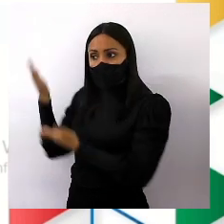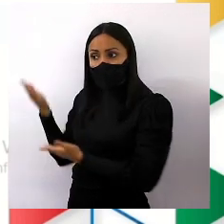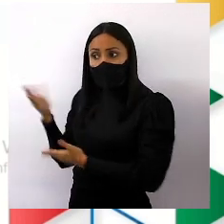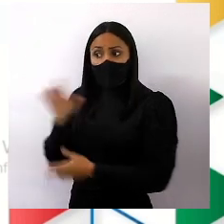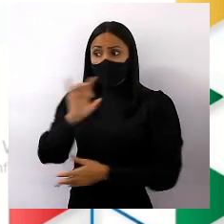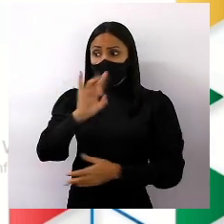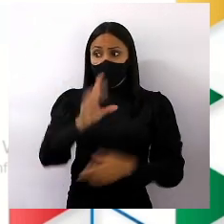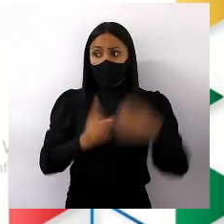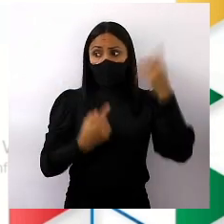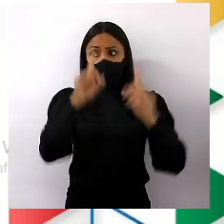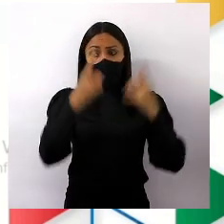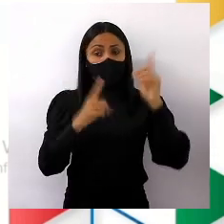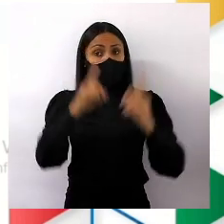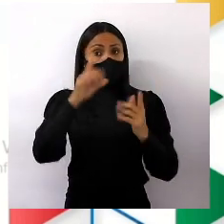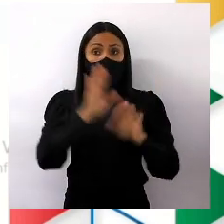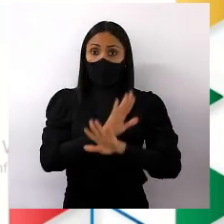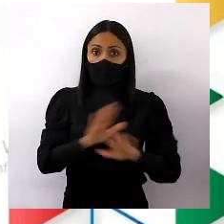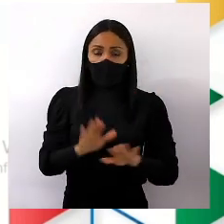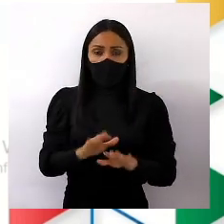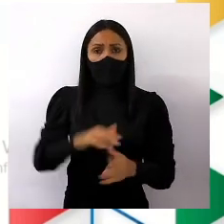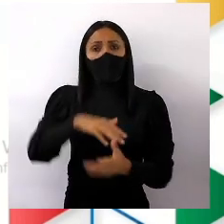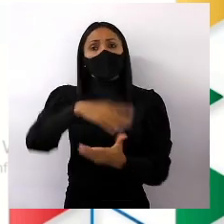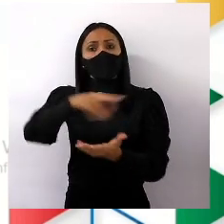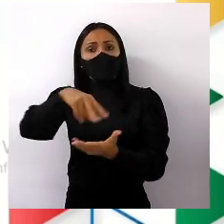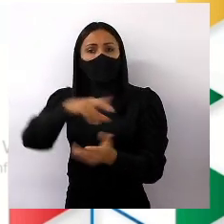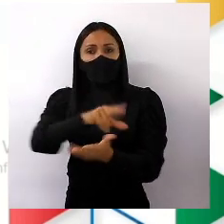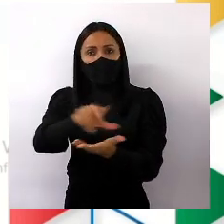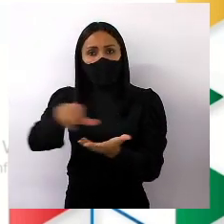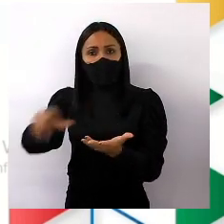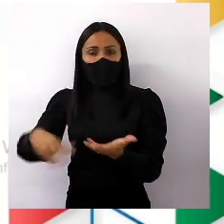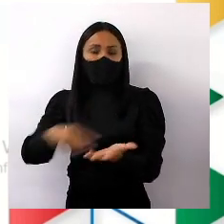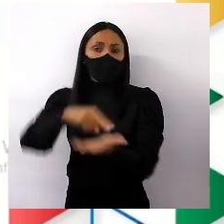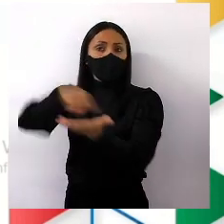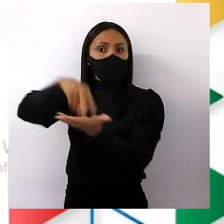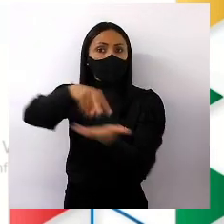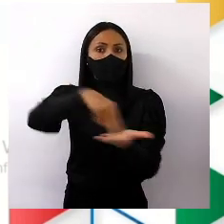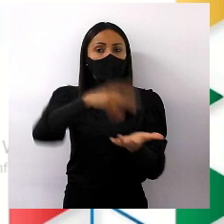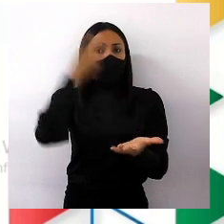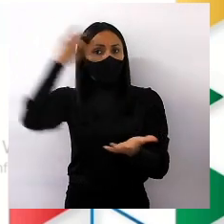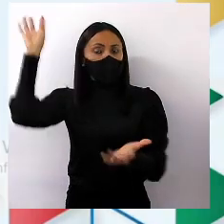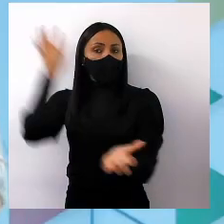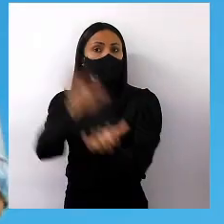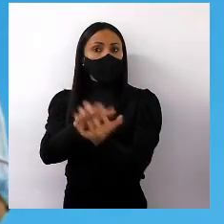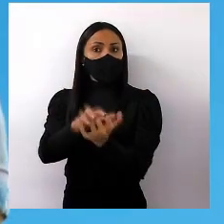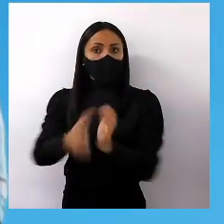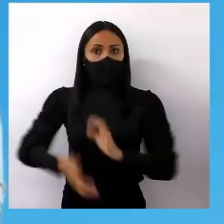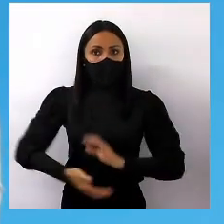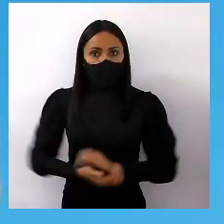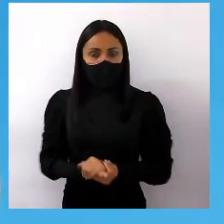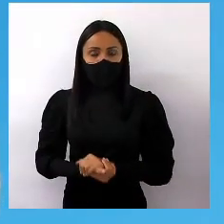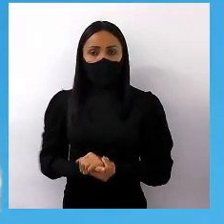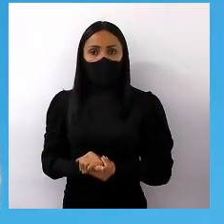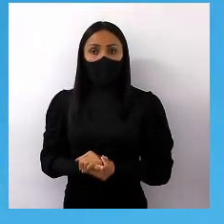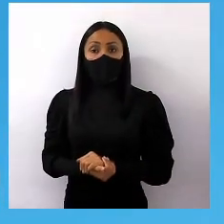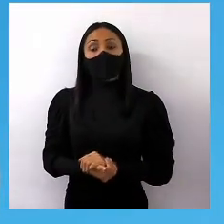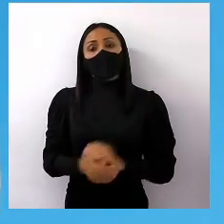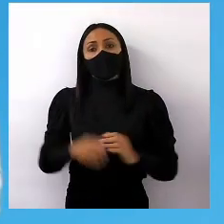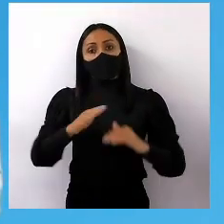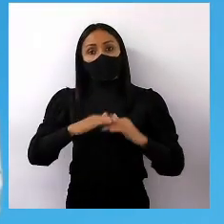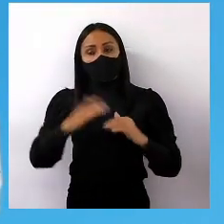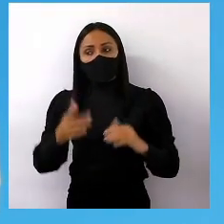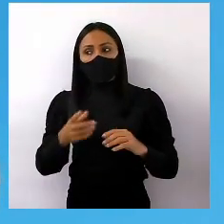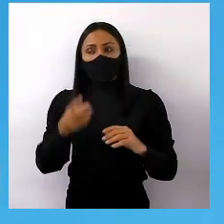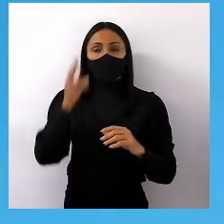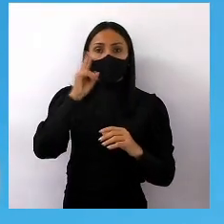frevo, né? São várias manifestações, um estudo vasto da cultura pernambucana. Não, e o interessante, mais uma vez,